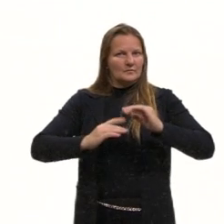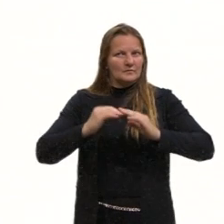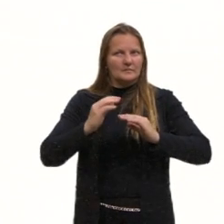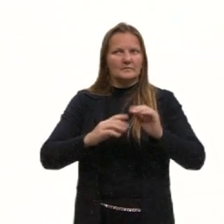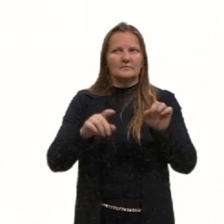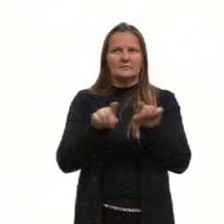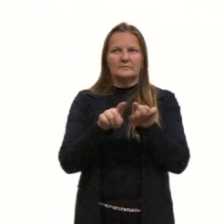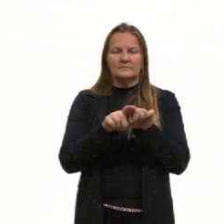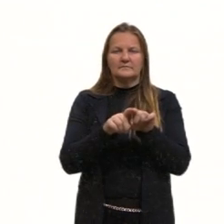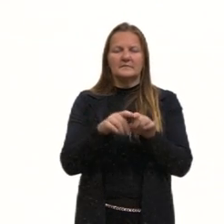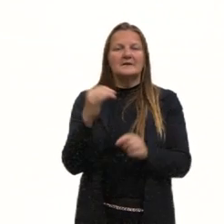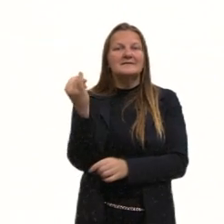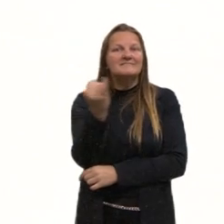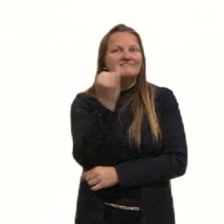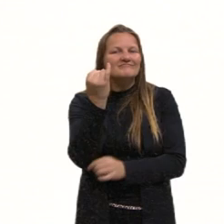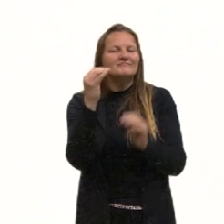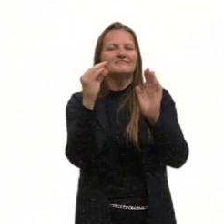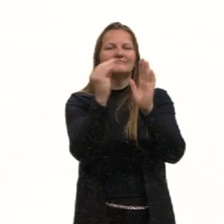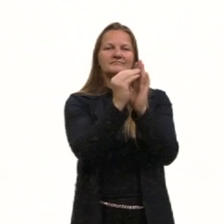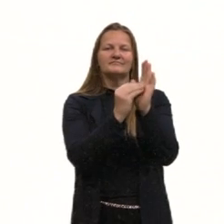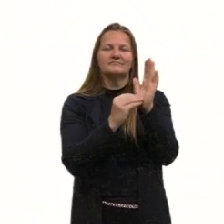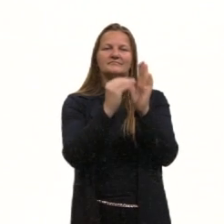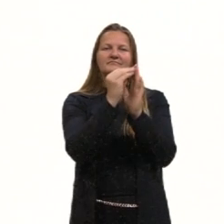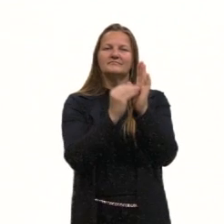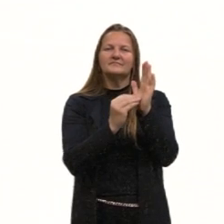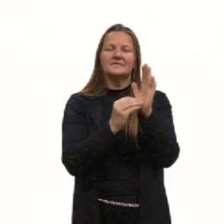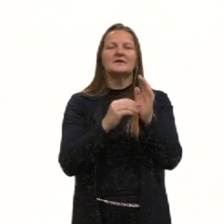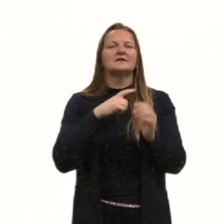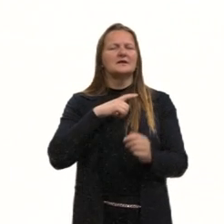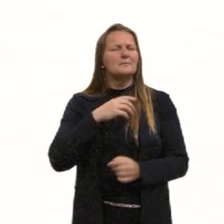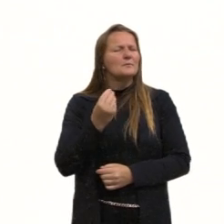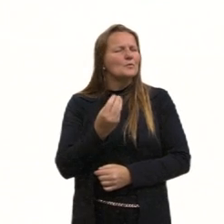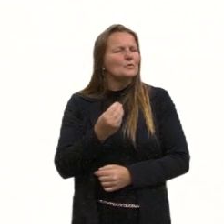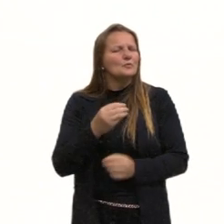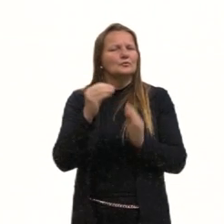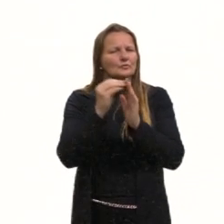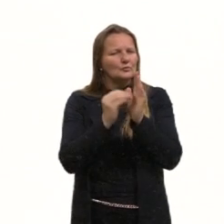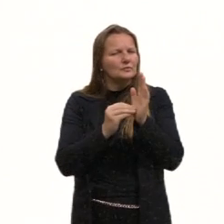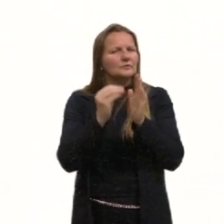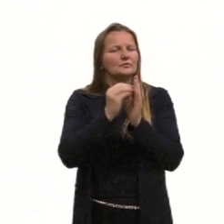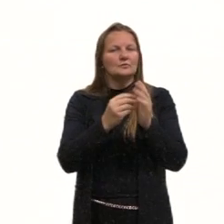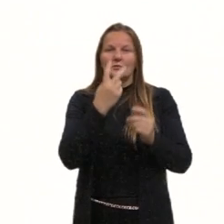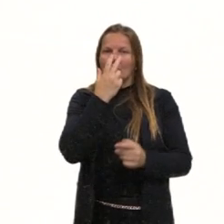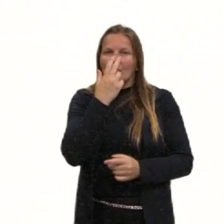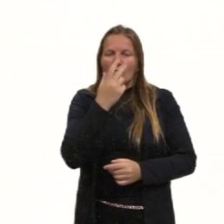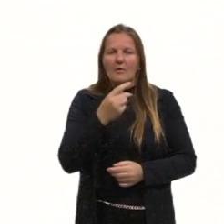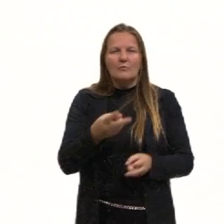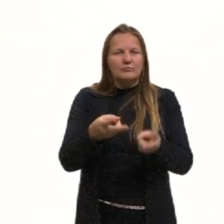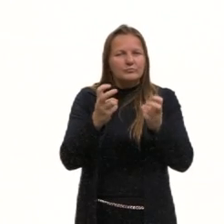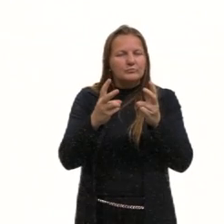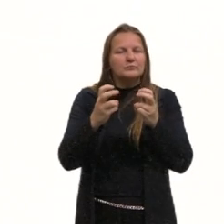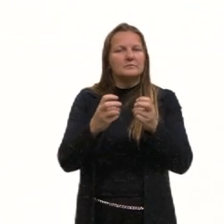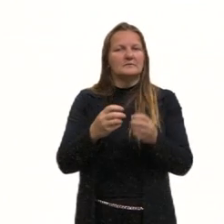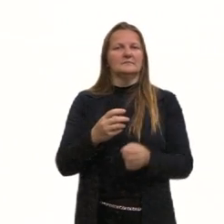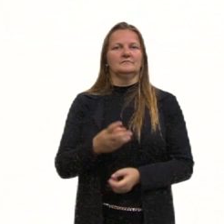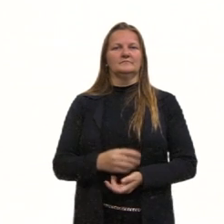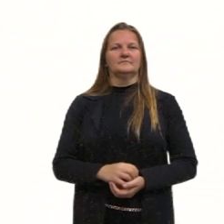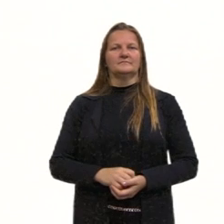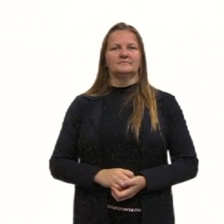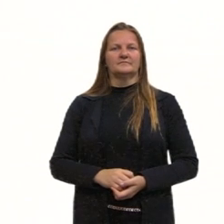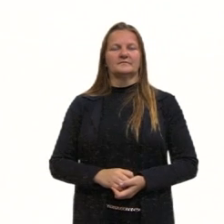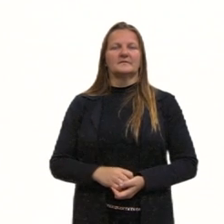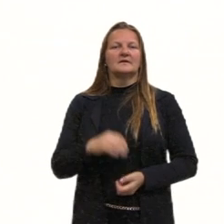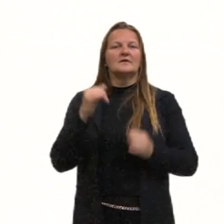é de extrema importância tá são que 2021 caiu bastante sobre esse assunto tá foi bem recorrente no ENEM que